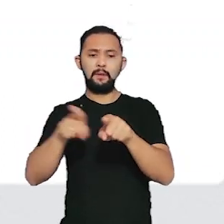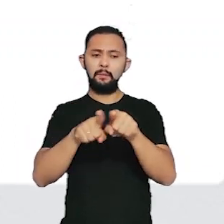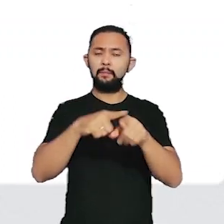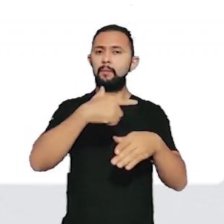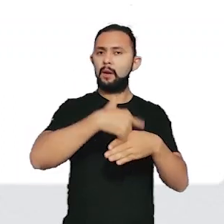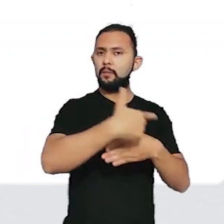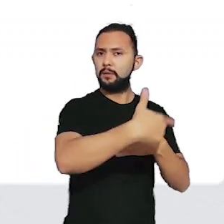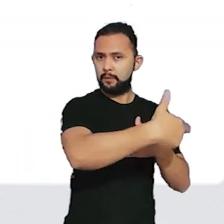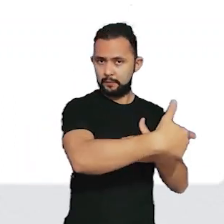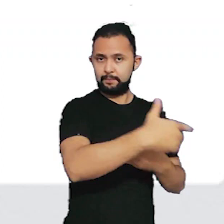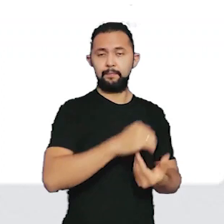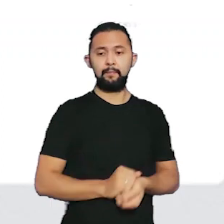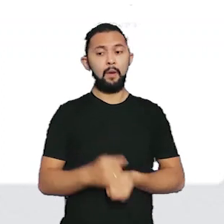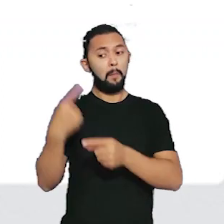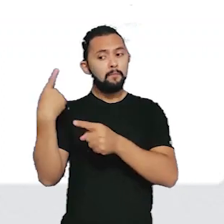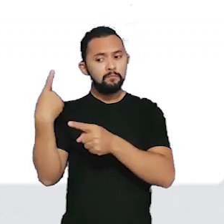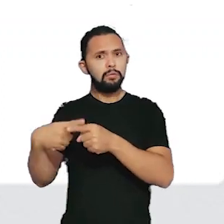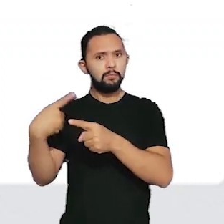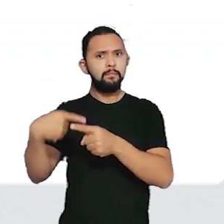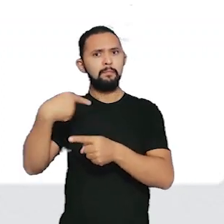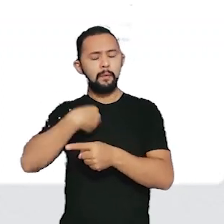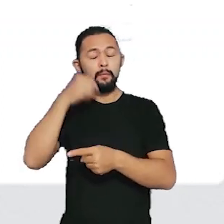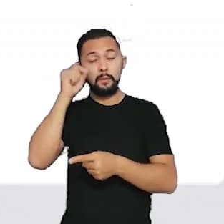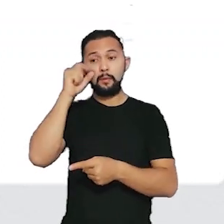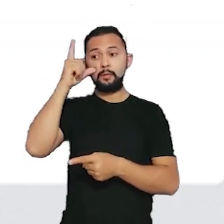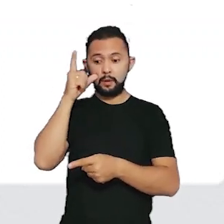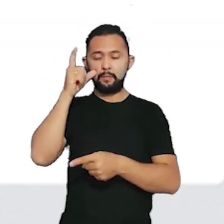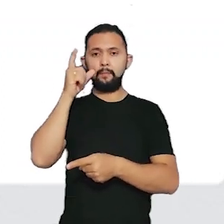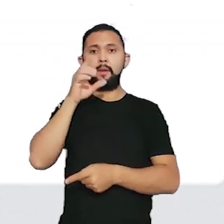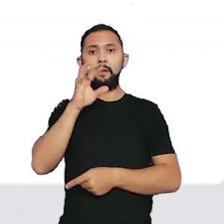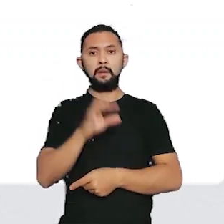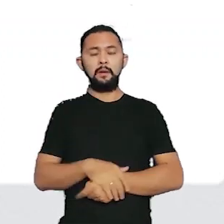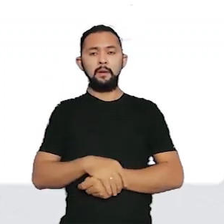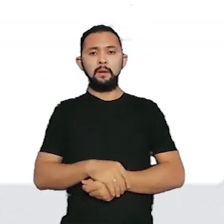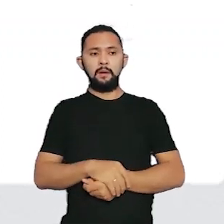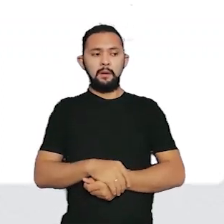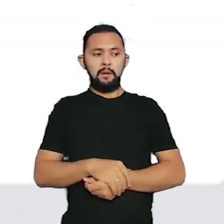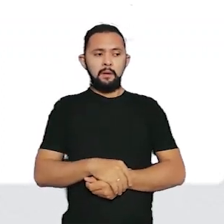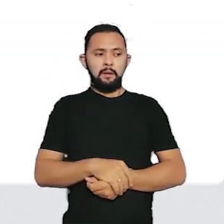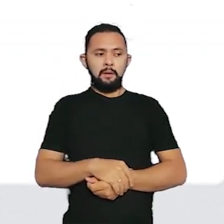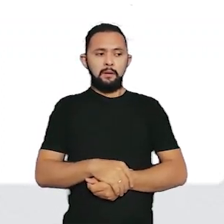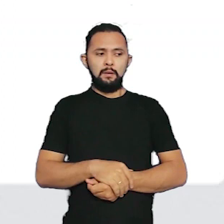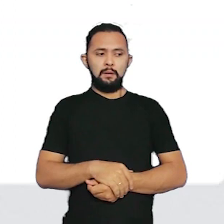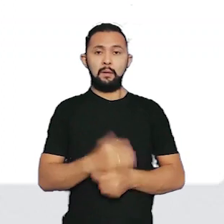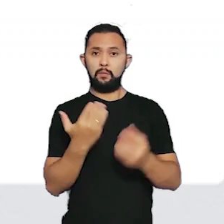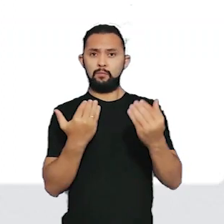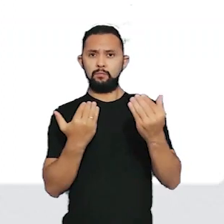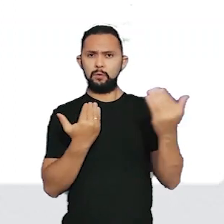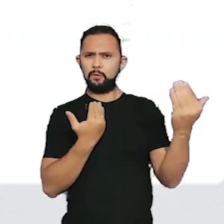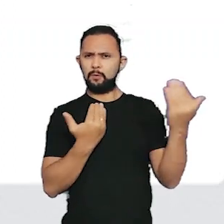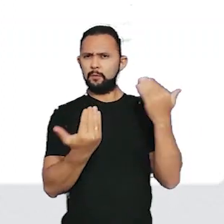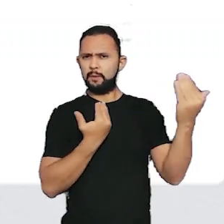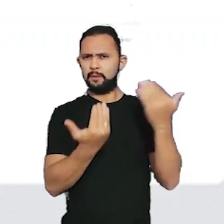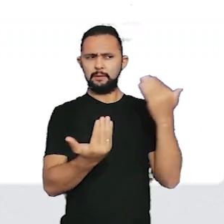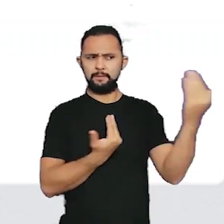posso dizer que foi porque eu acordei tarde que eu cheguei atrasado no serviço. Então, aqui é uma ideia de comparação,